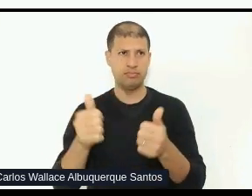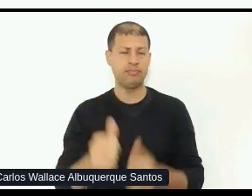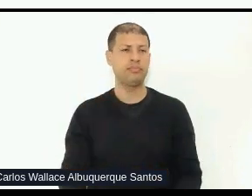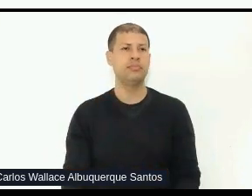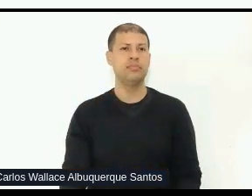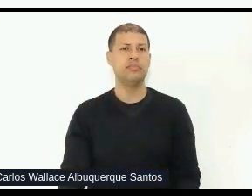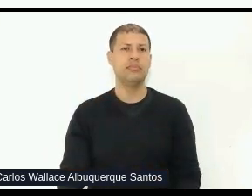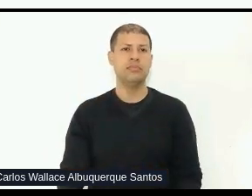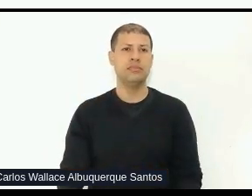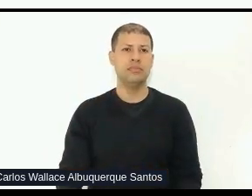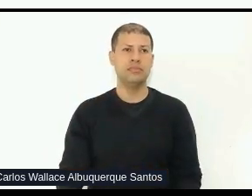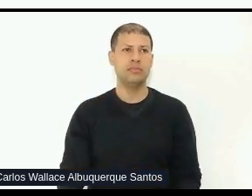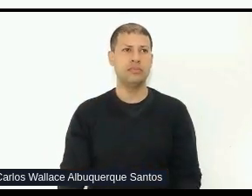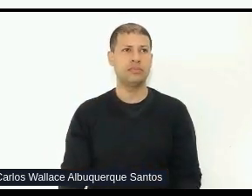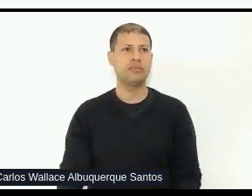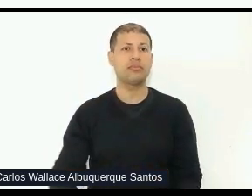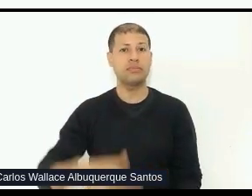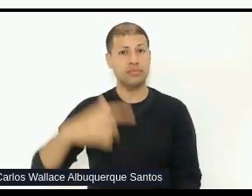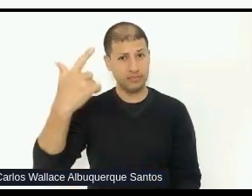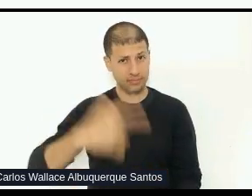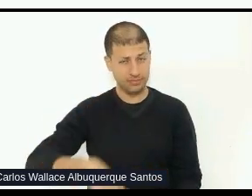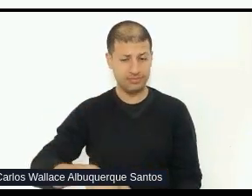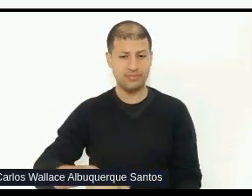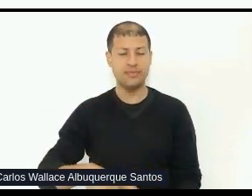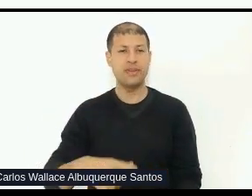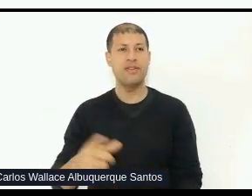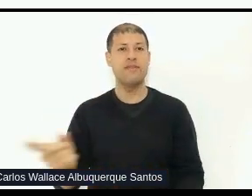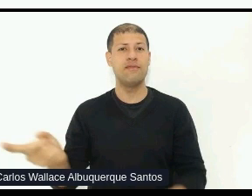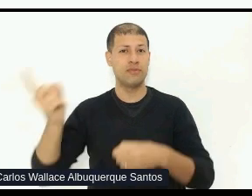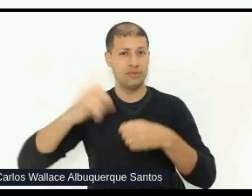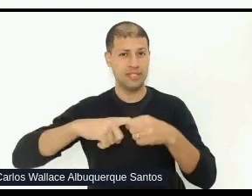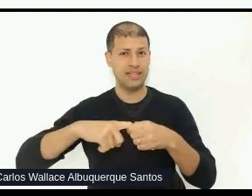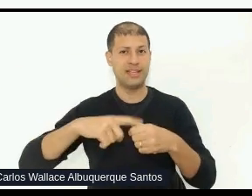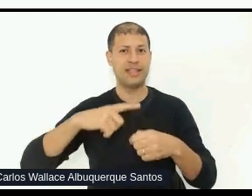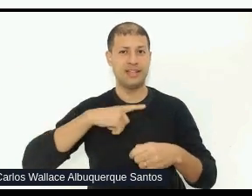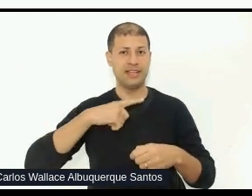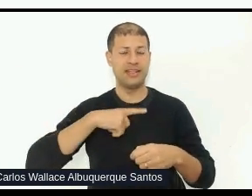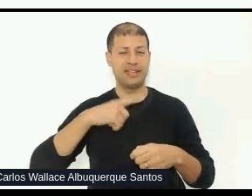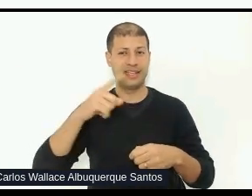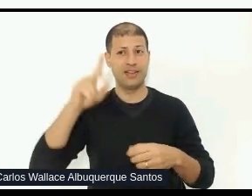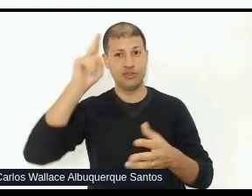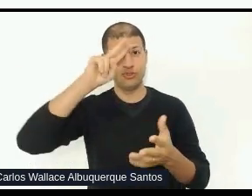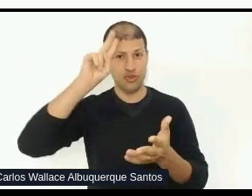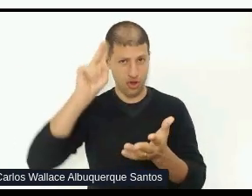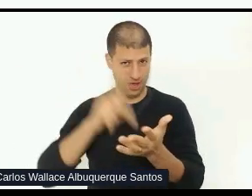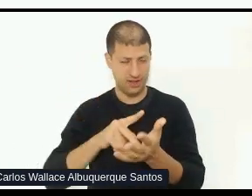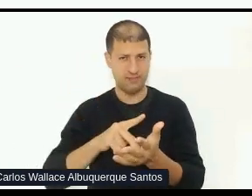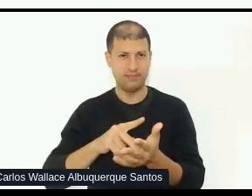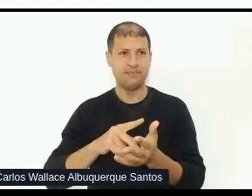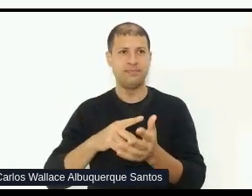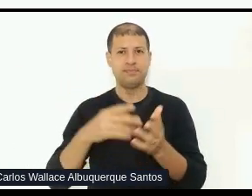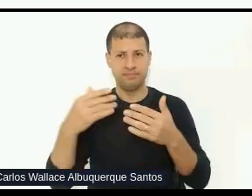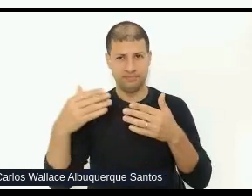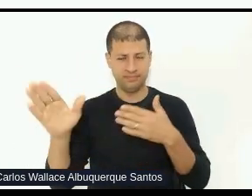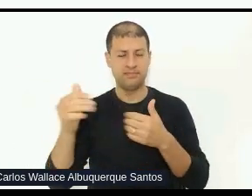E aí vamos de novo aqui, né? Voltar pro nosso case. Pode passar,